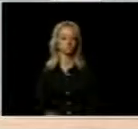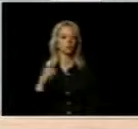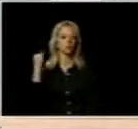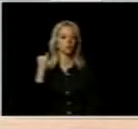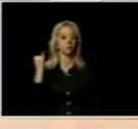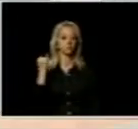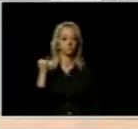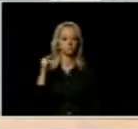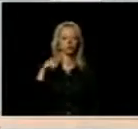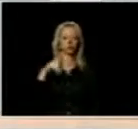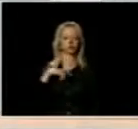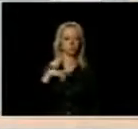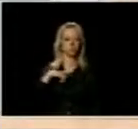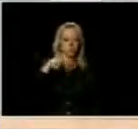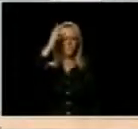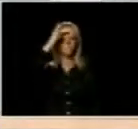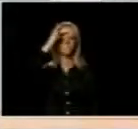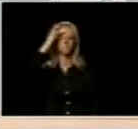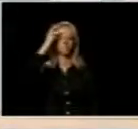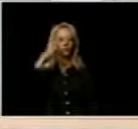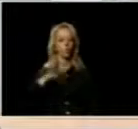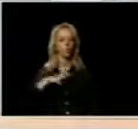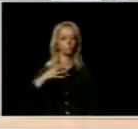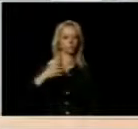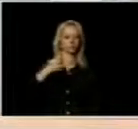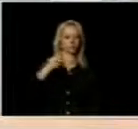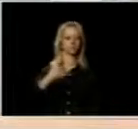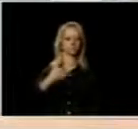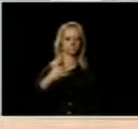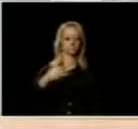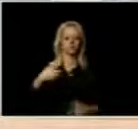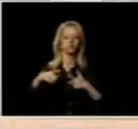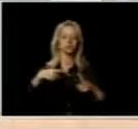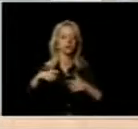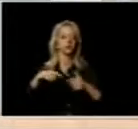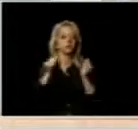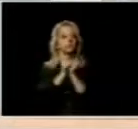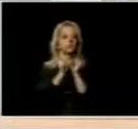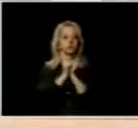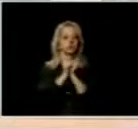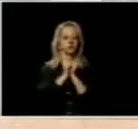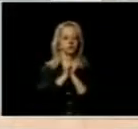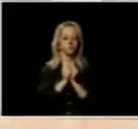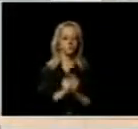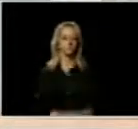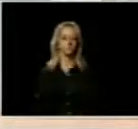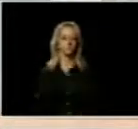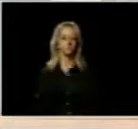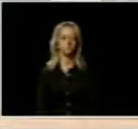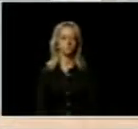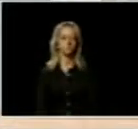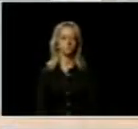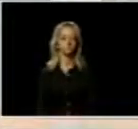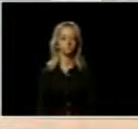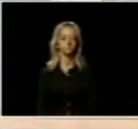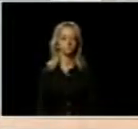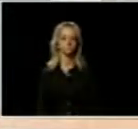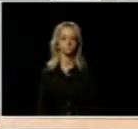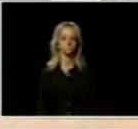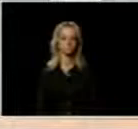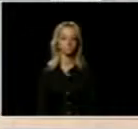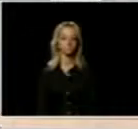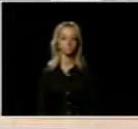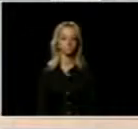porque na verdade o prefeito nada mais é que um gerente, ele é o gerente da cidade, ele que define quais são as metas, onde